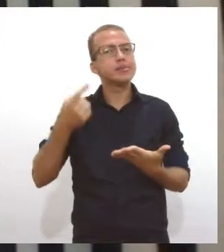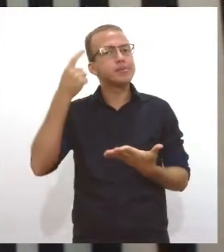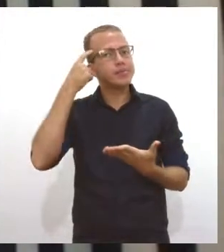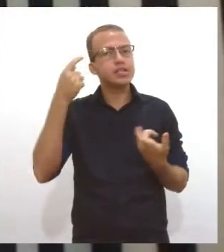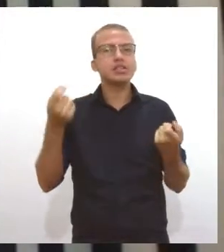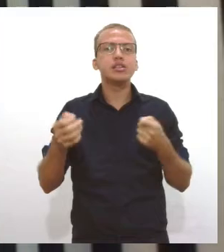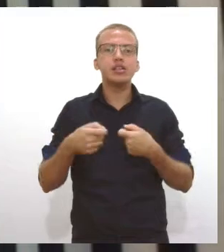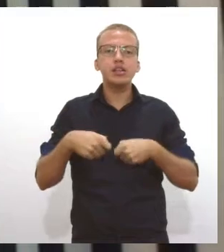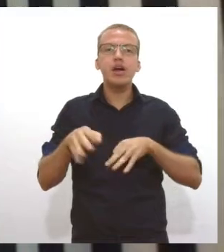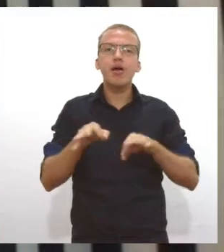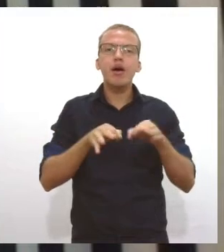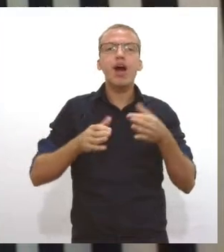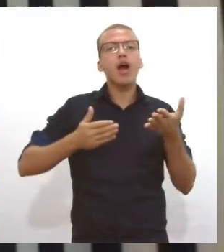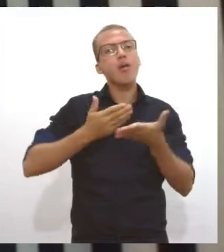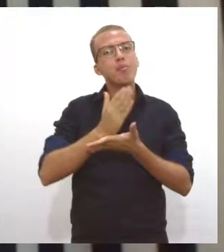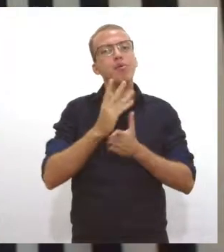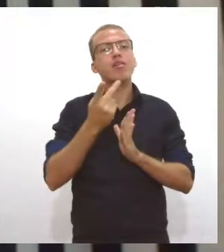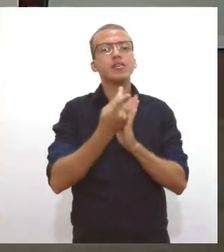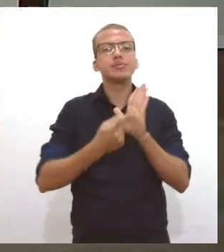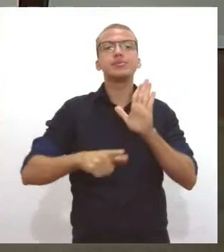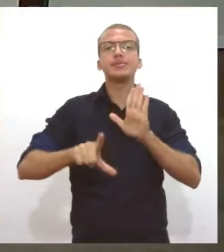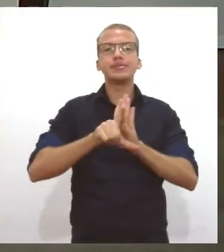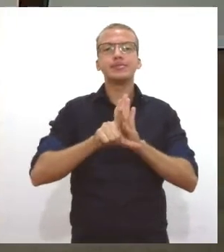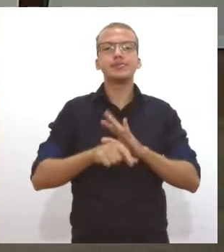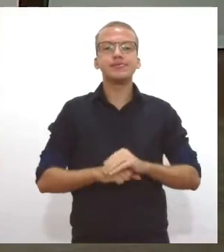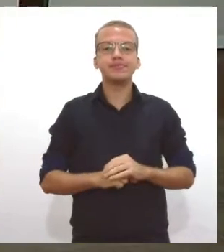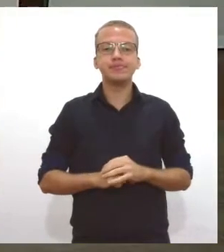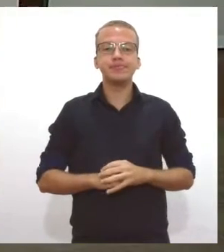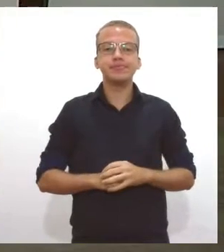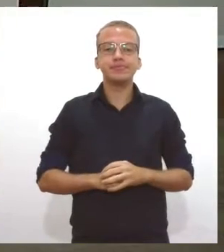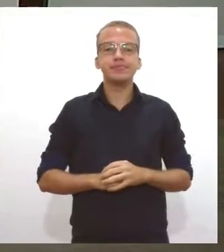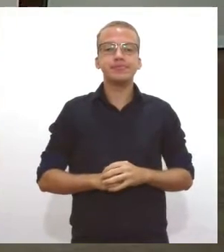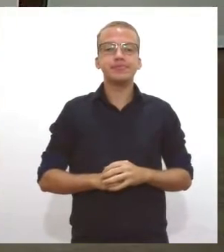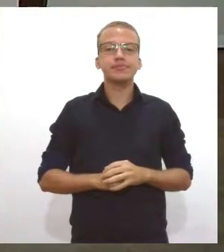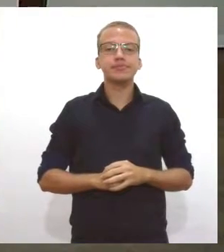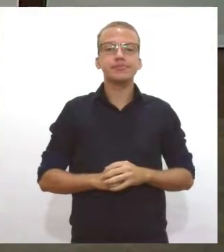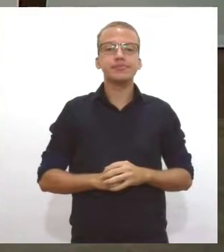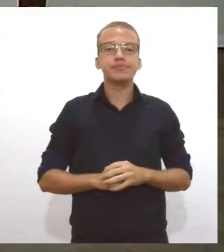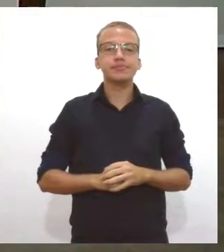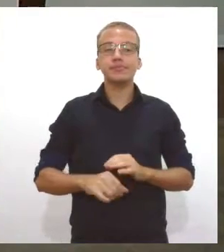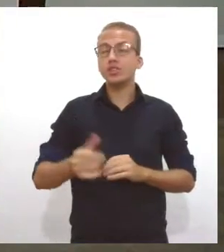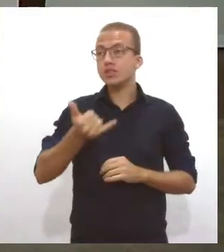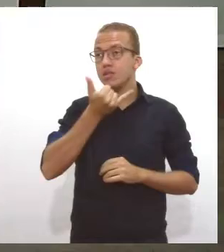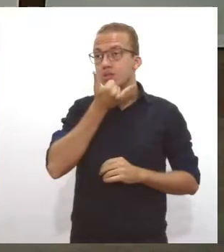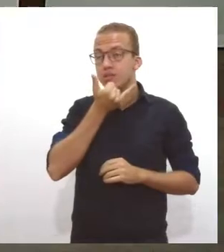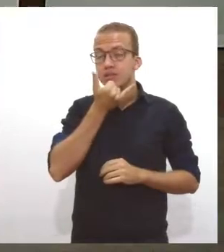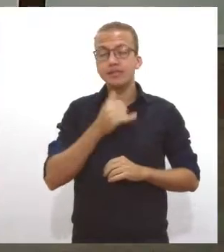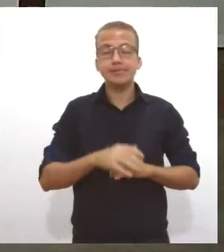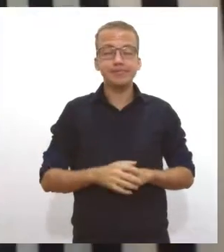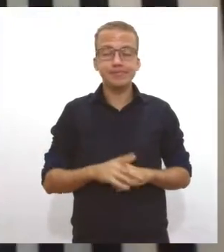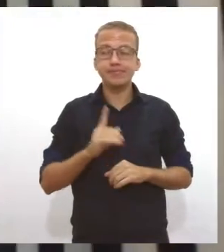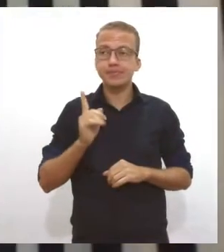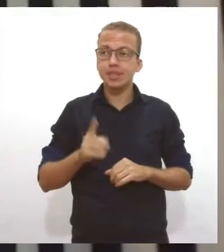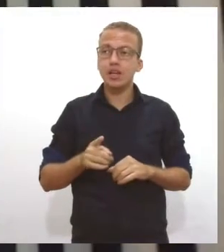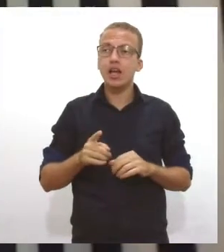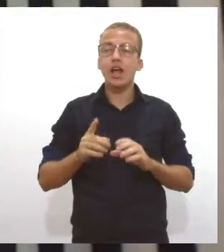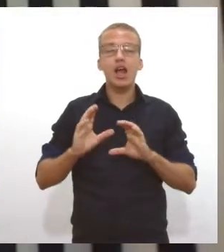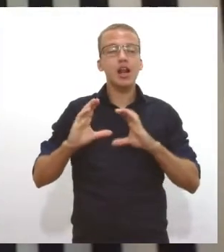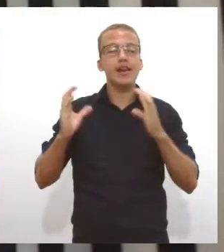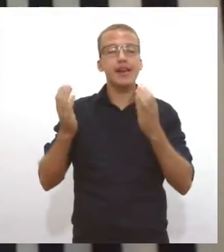e o projeto de lei sem delapo desculpa Aline aprovado na Câmara e no senado